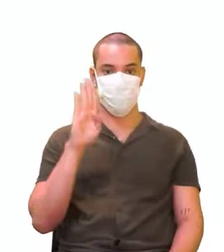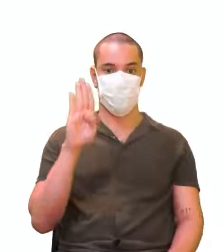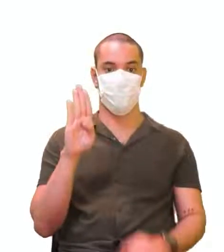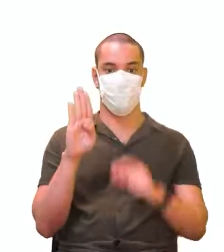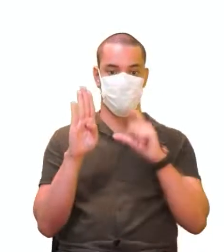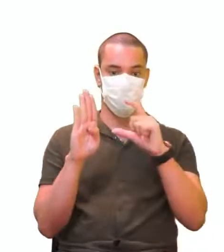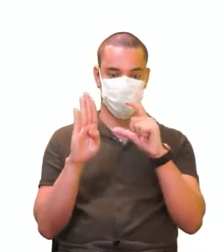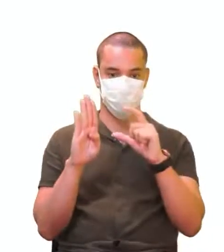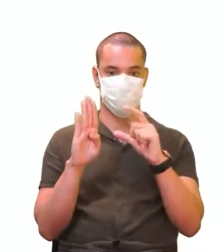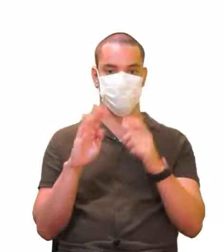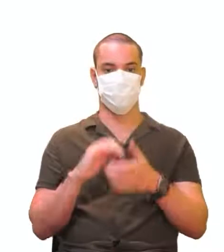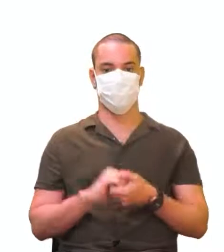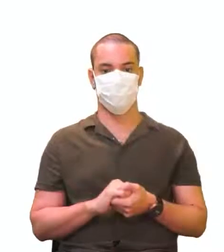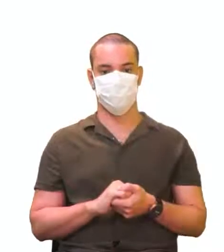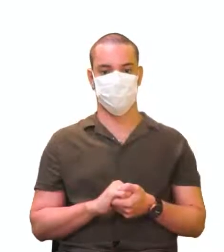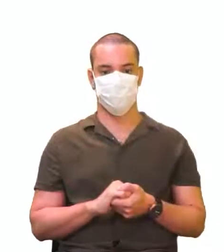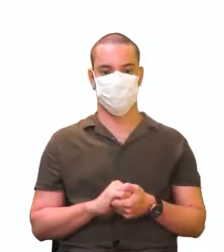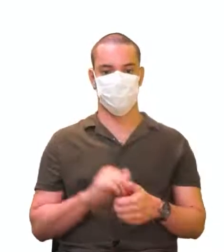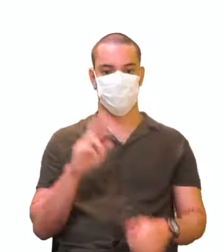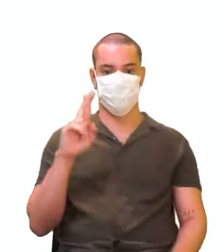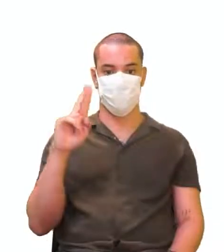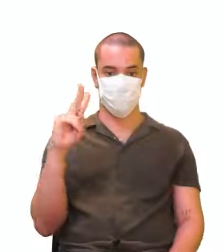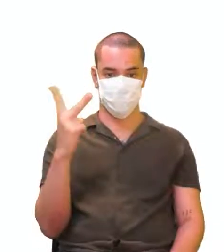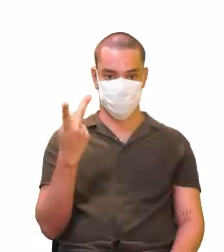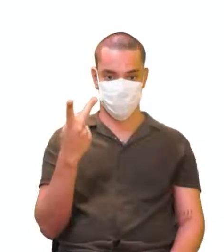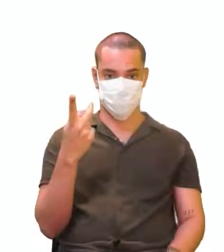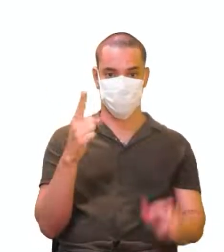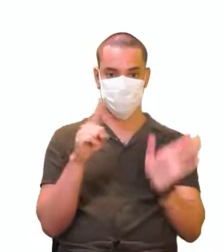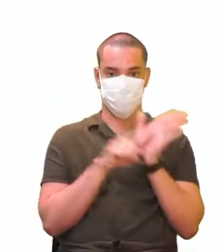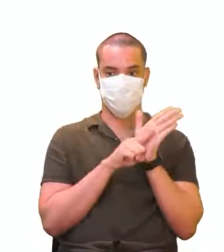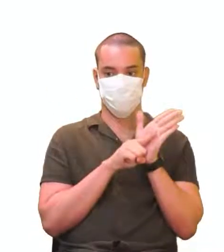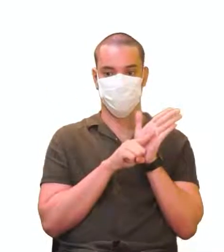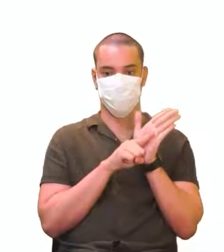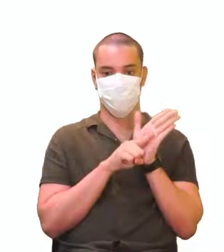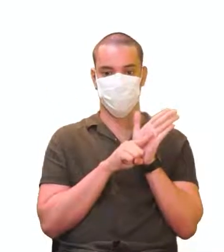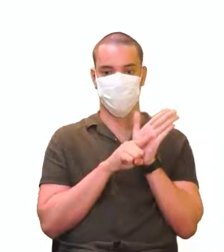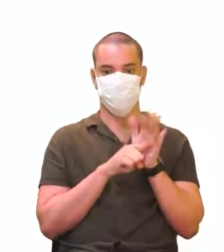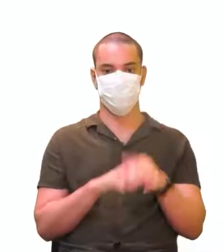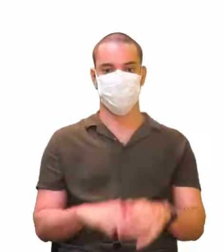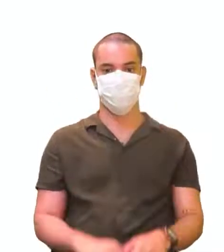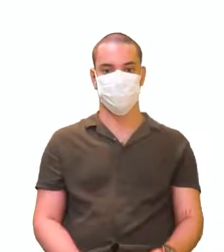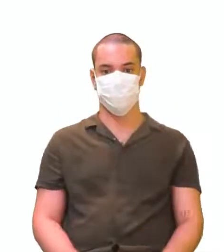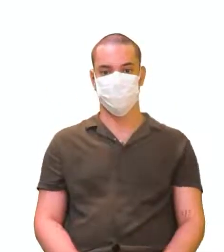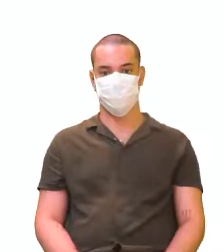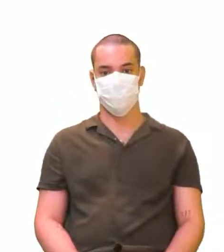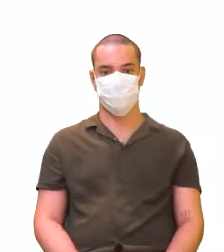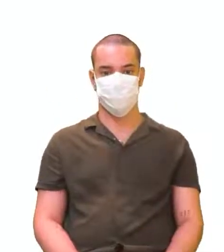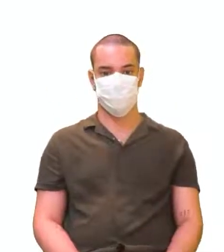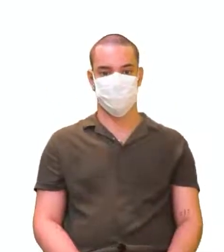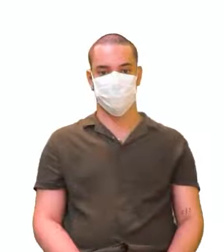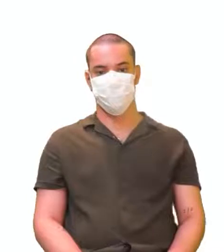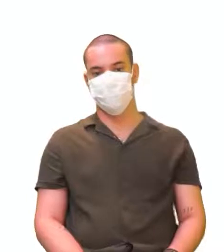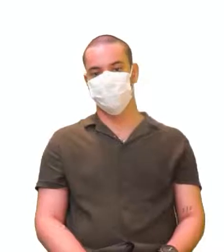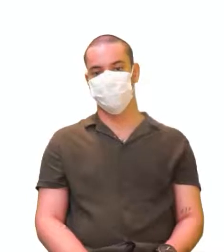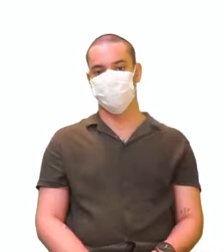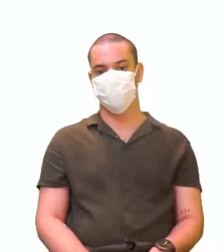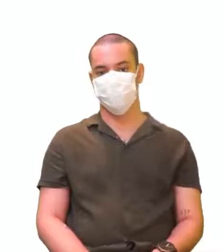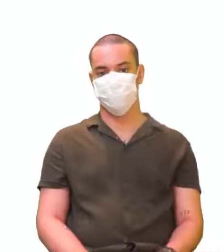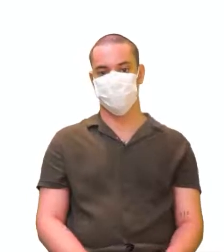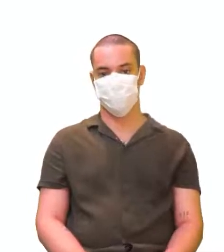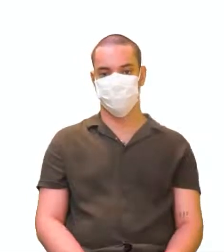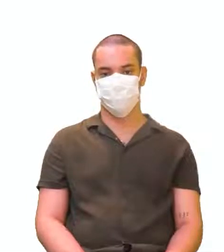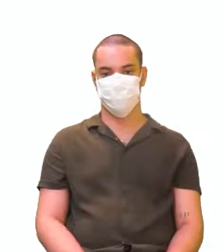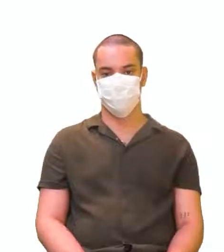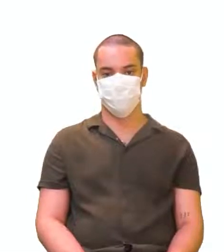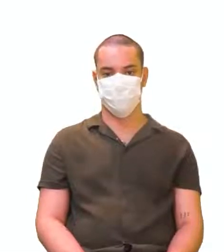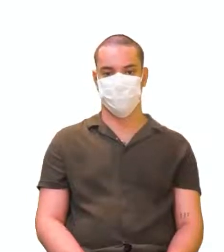Bzão. RH negativo. Vou colocar aqui em cima, gente. Tá faltando espaço, né? Opa,